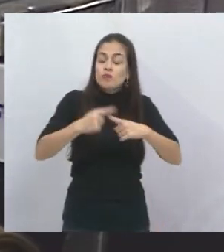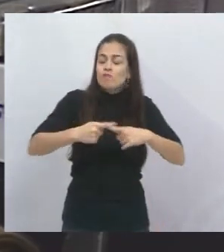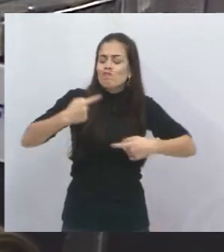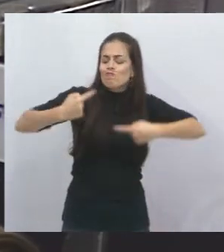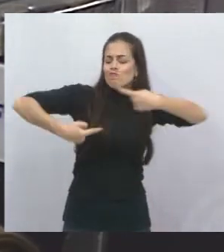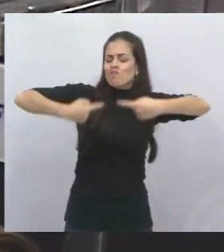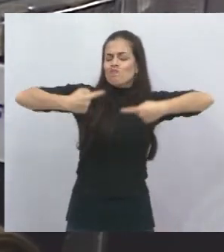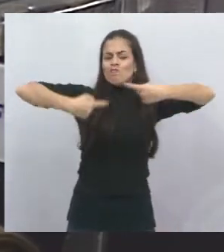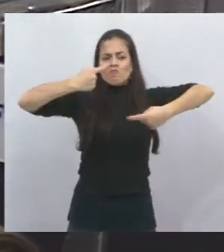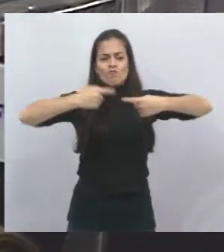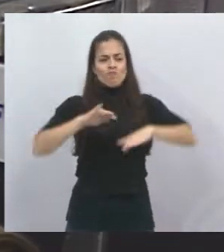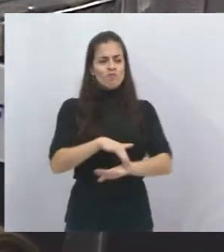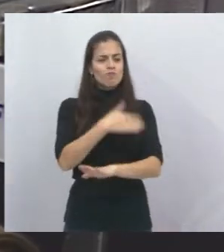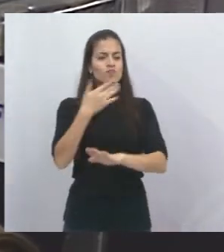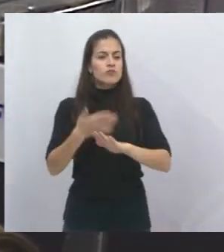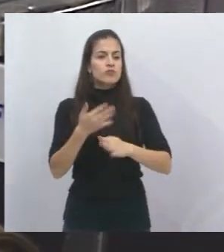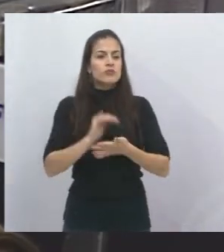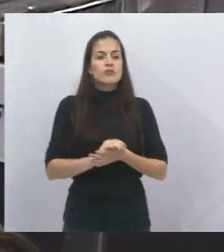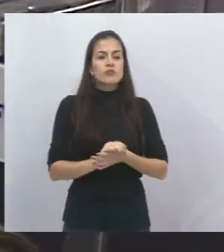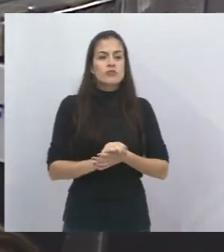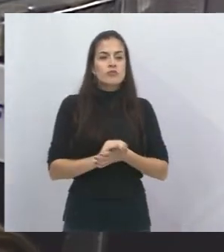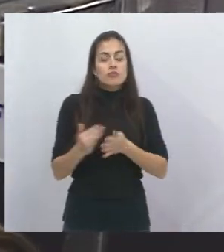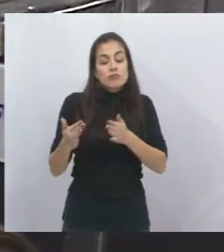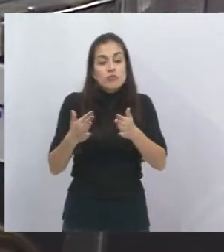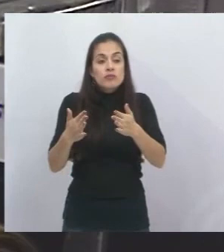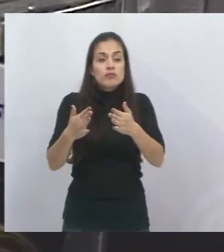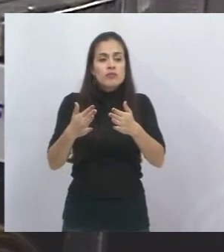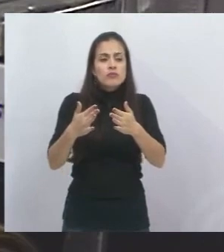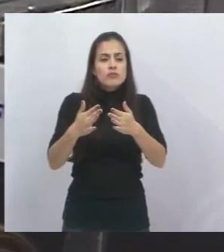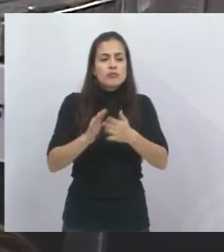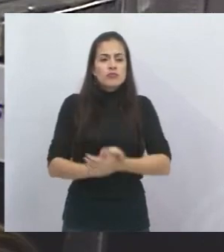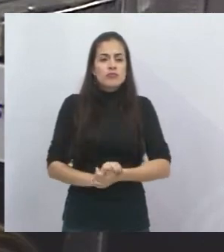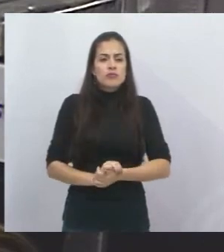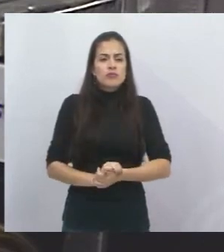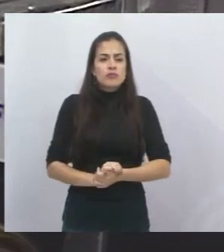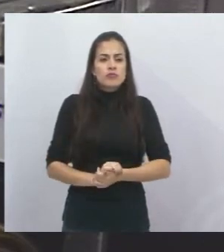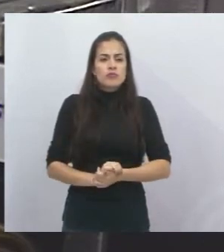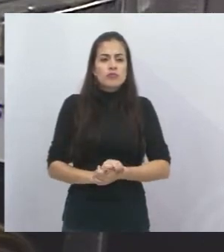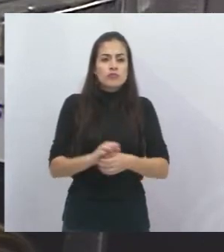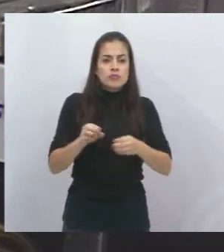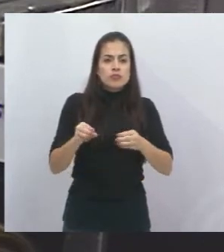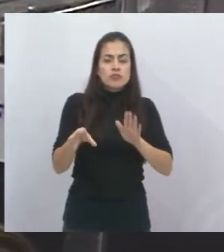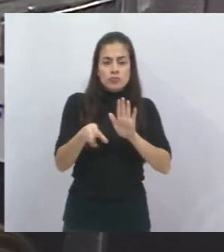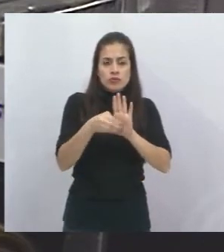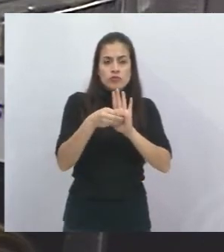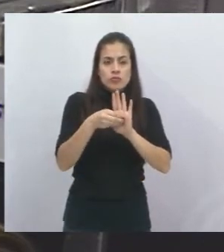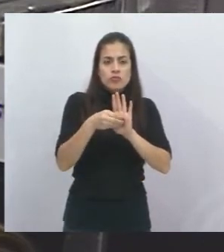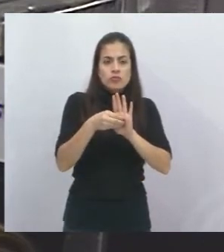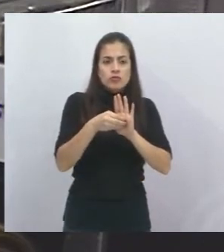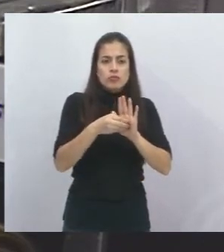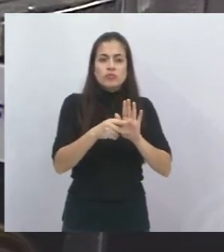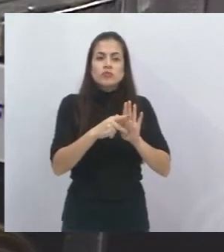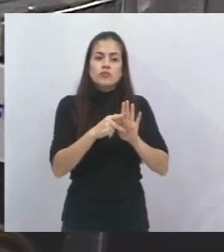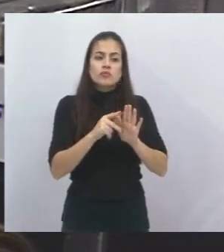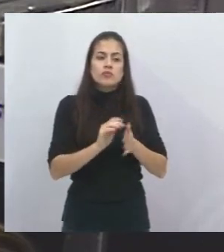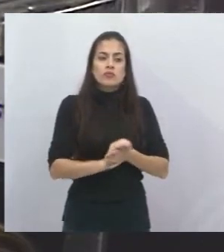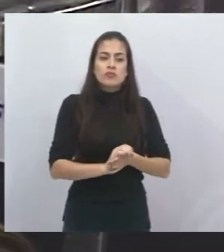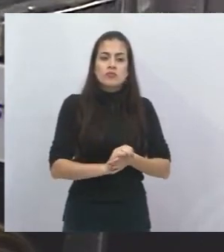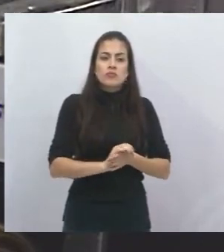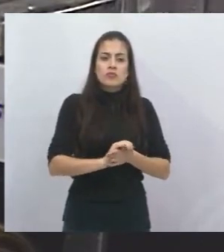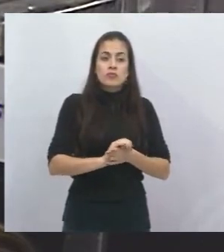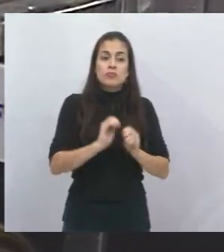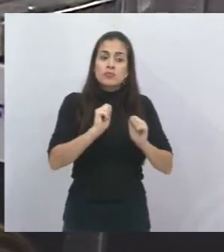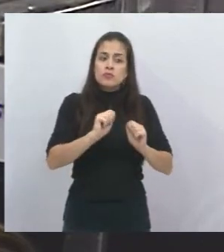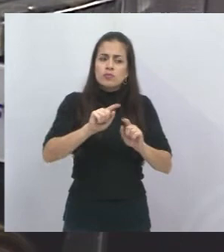debatido. Então, seguindo a linha que o senhor falou, nós incluímos um parágrafo que ao longo do tempo nós vamos poder mudar